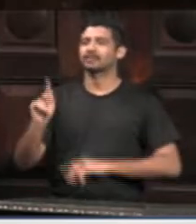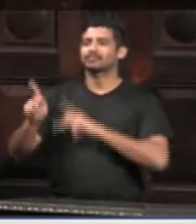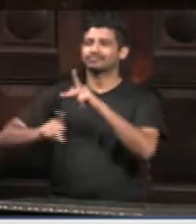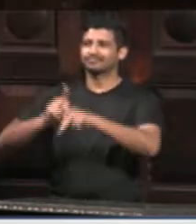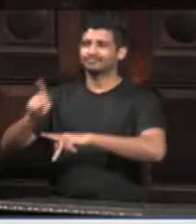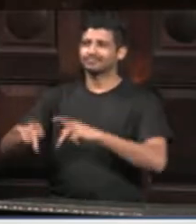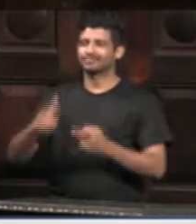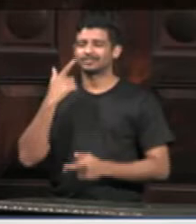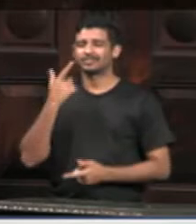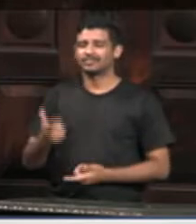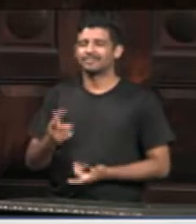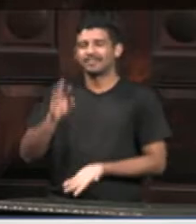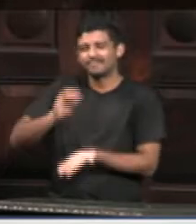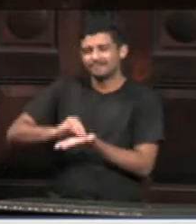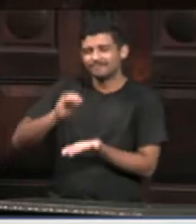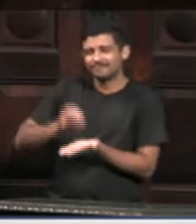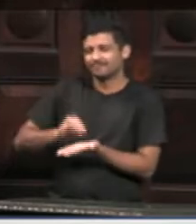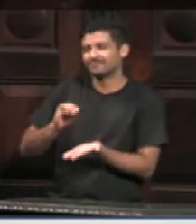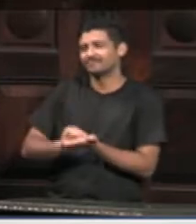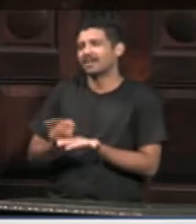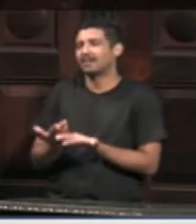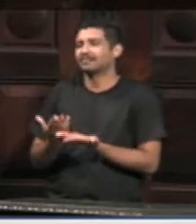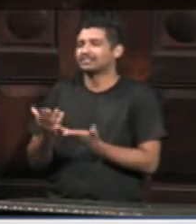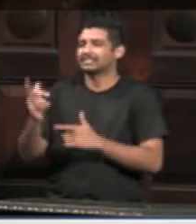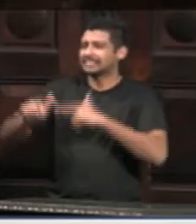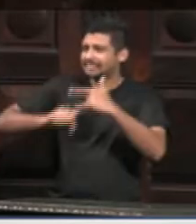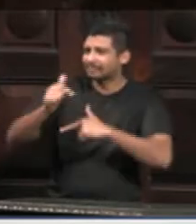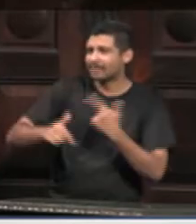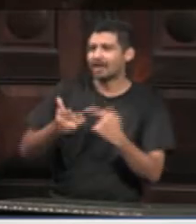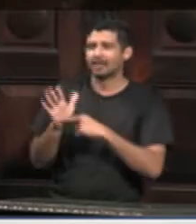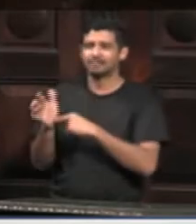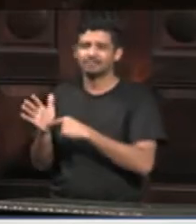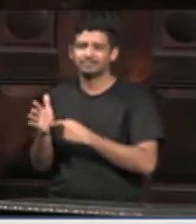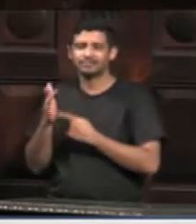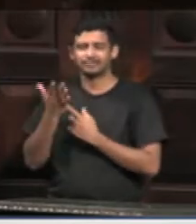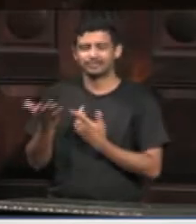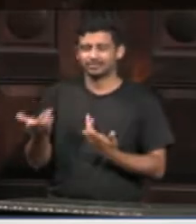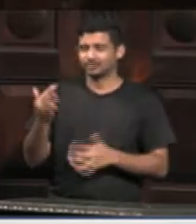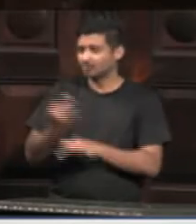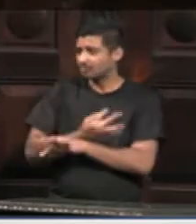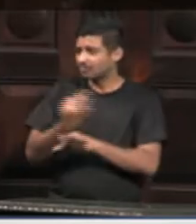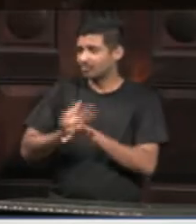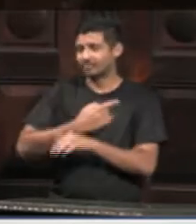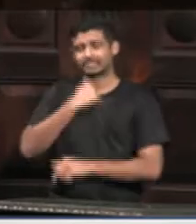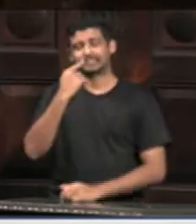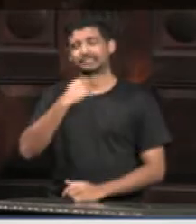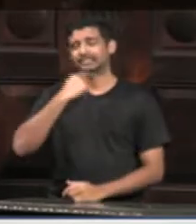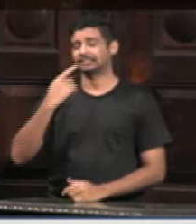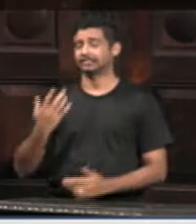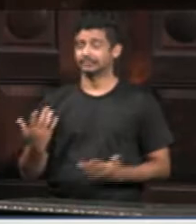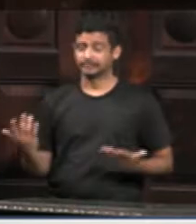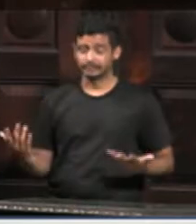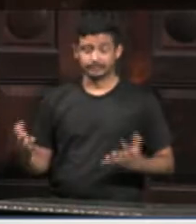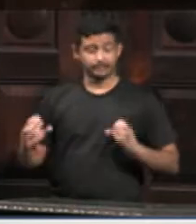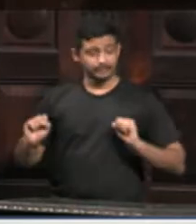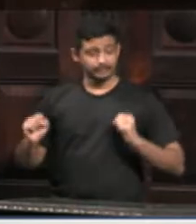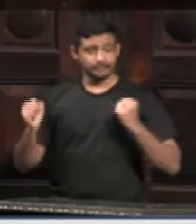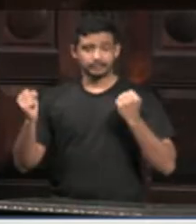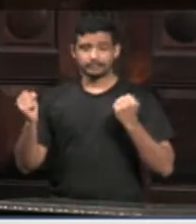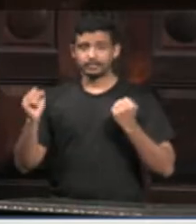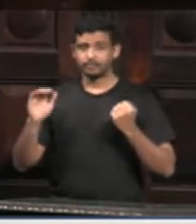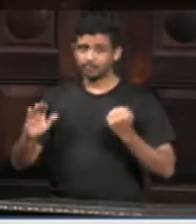dos serviços de saúde é algo evidente e está sendo insuportável, a reação é grande. E mesmo